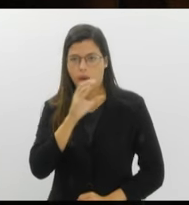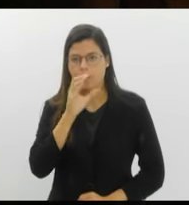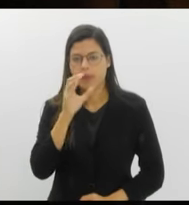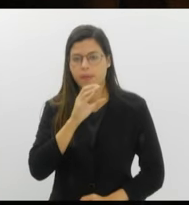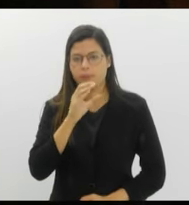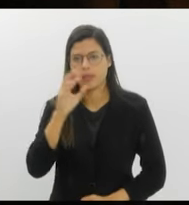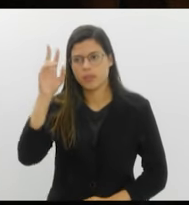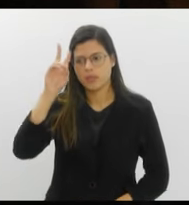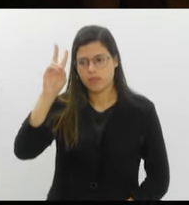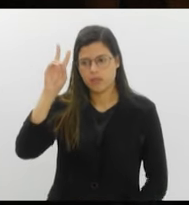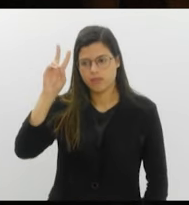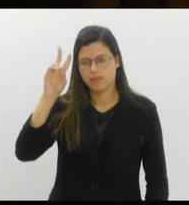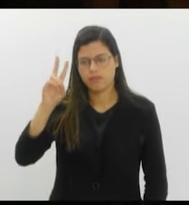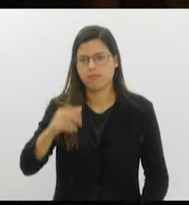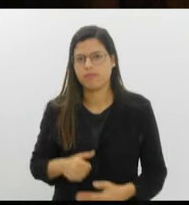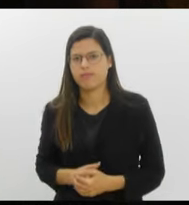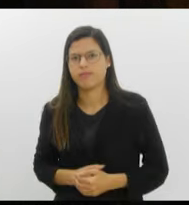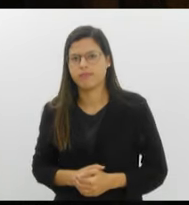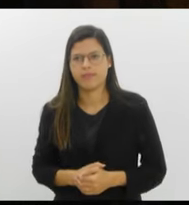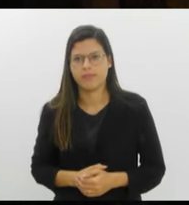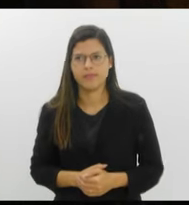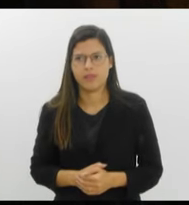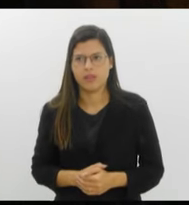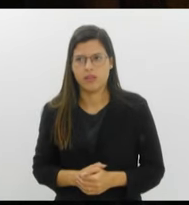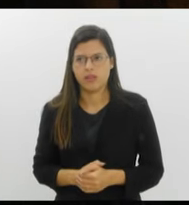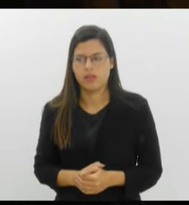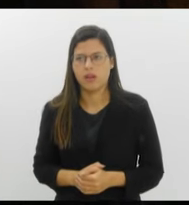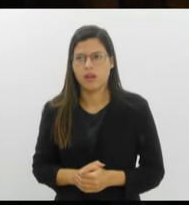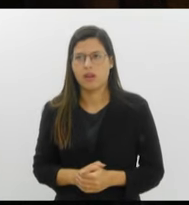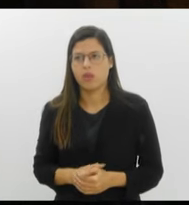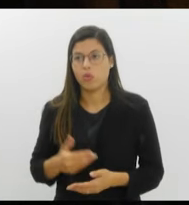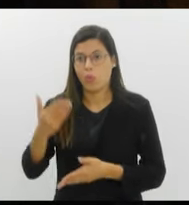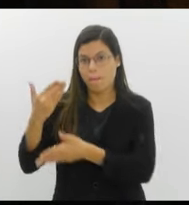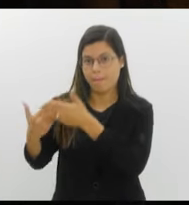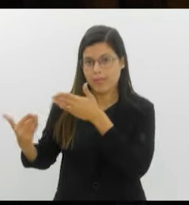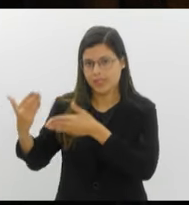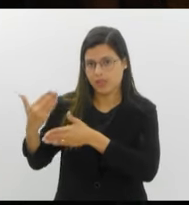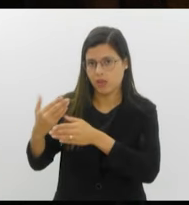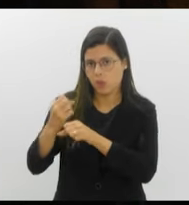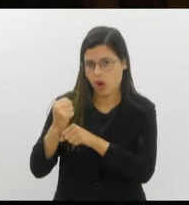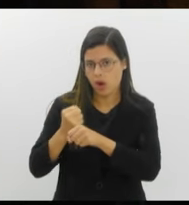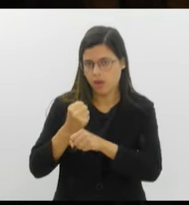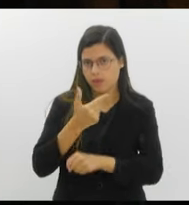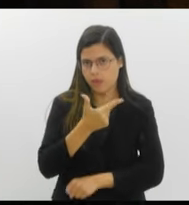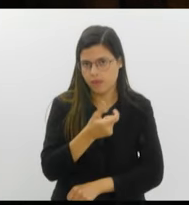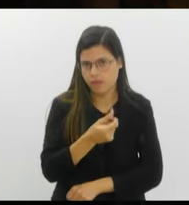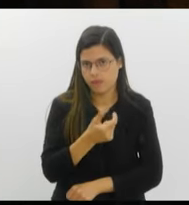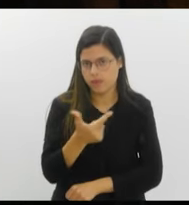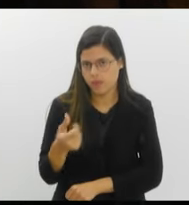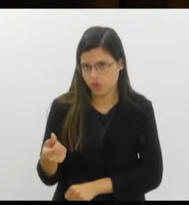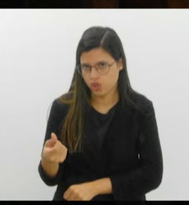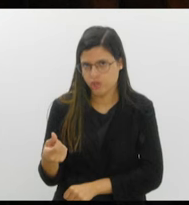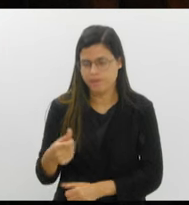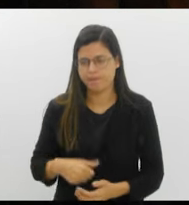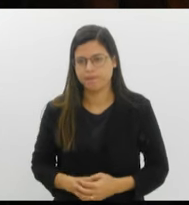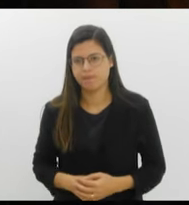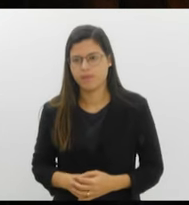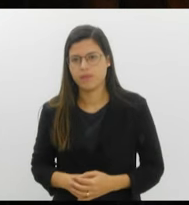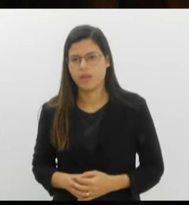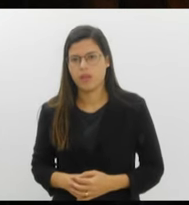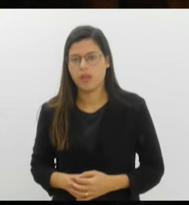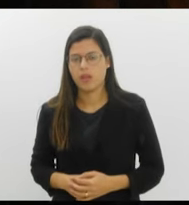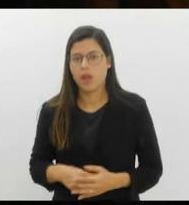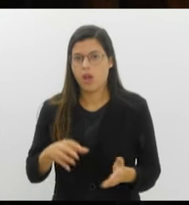lembrar daquilo que era o cenário da cidade do Rio de Janeiro em 2020, né, quando as clínicas